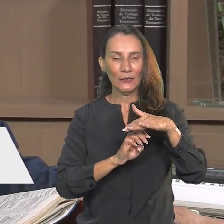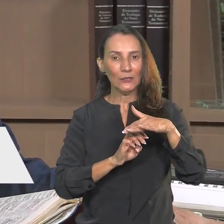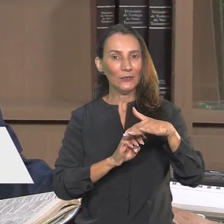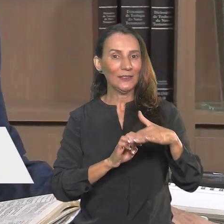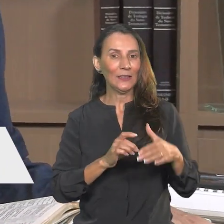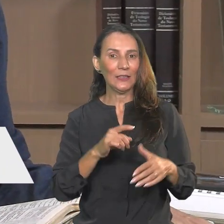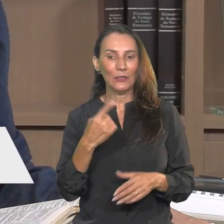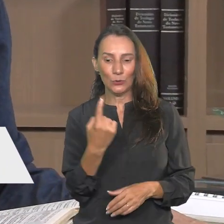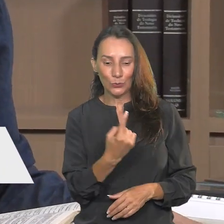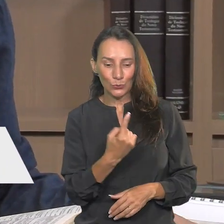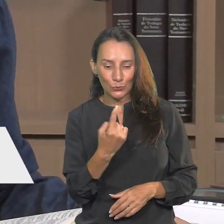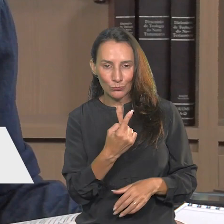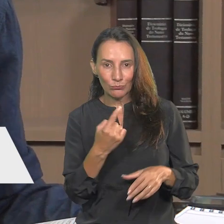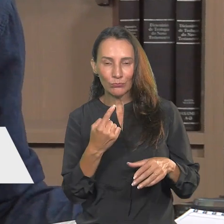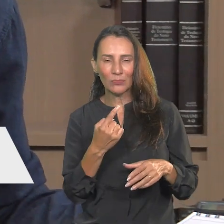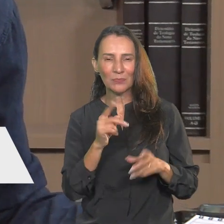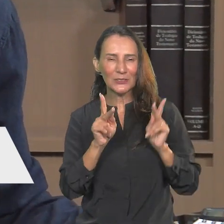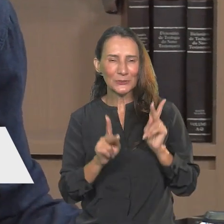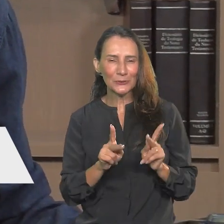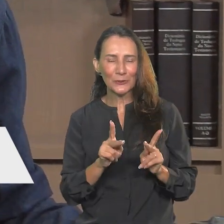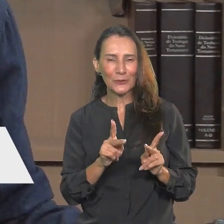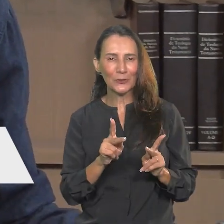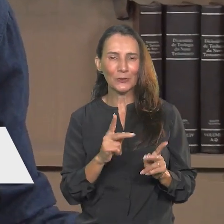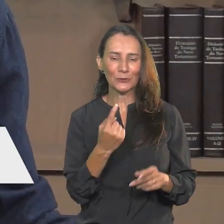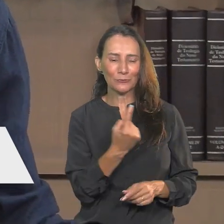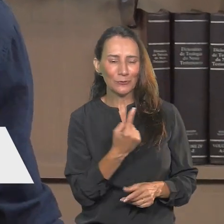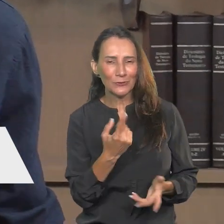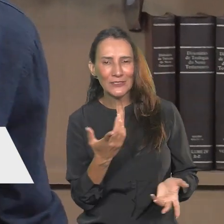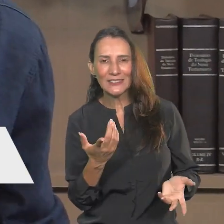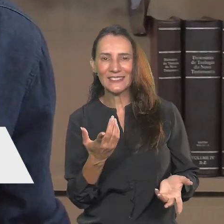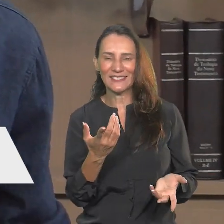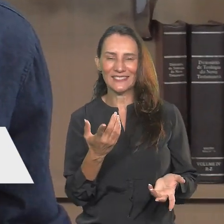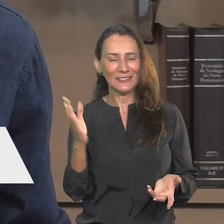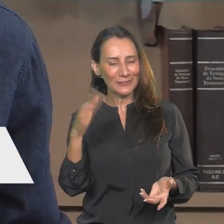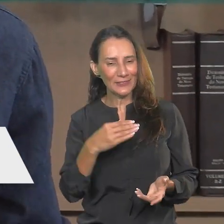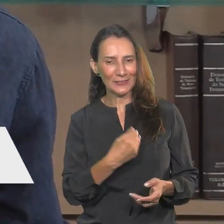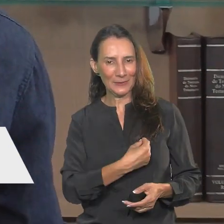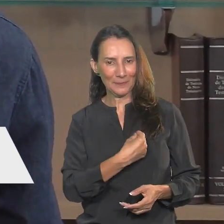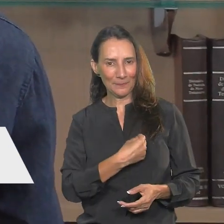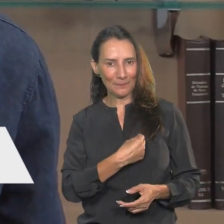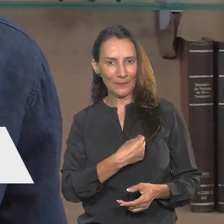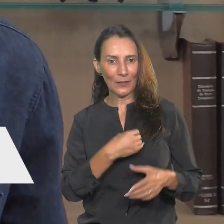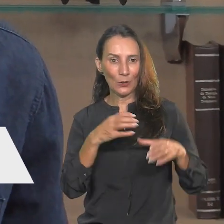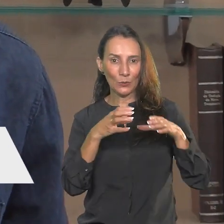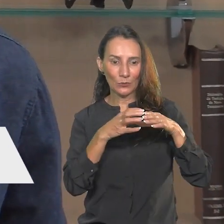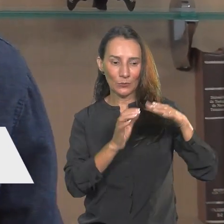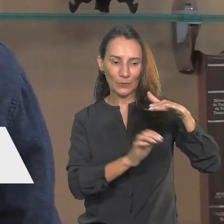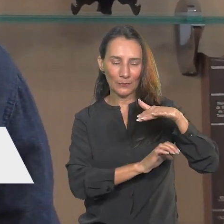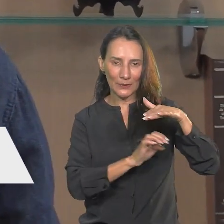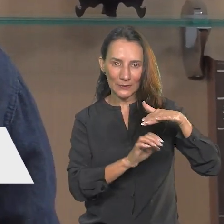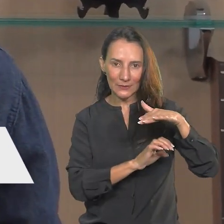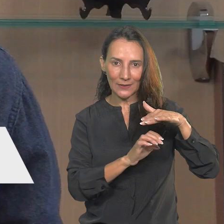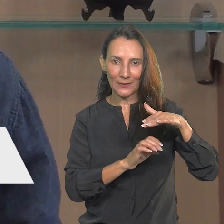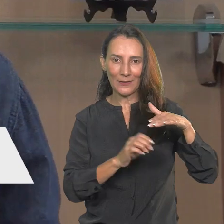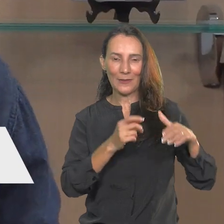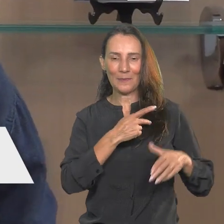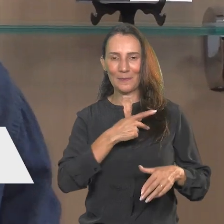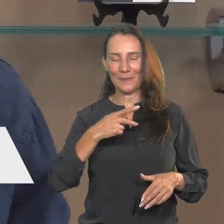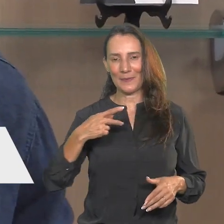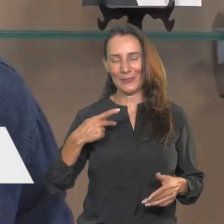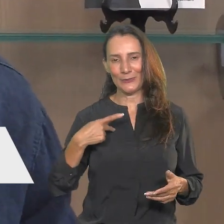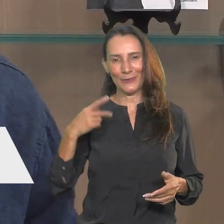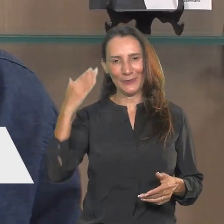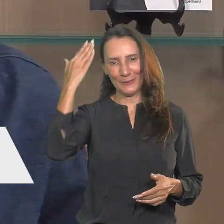o Solitude, empresários e profissionais liberais e empreendedores. Pastor Kleber, uma